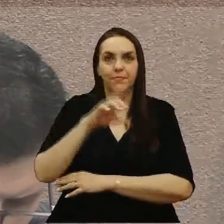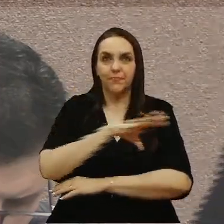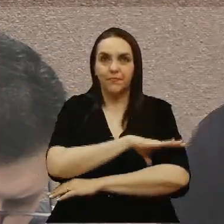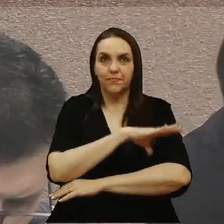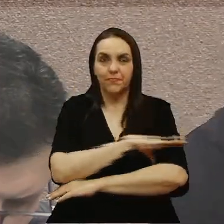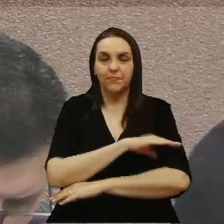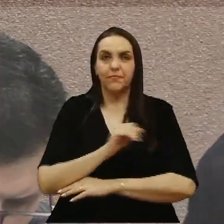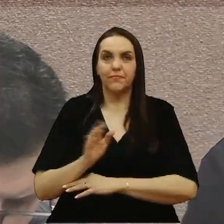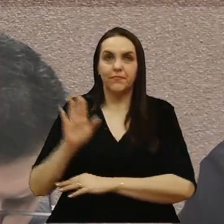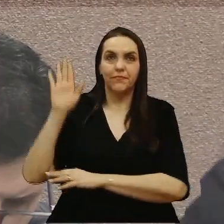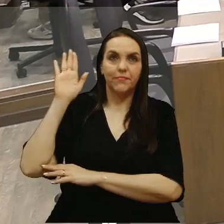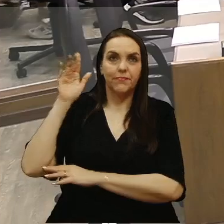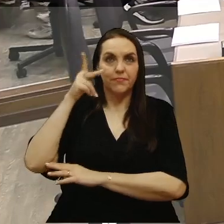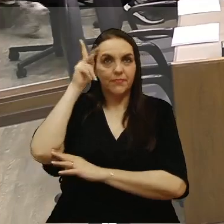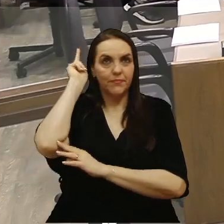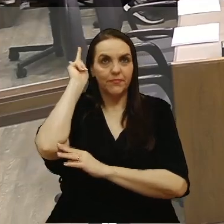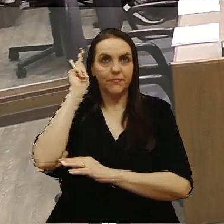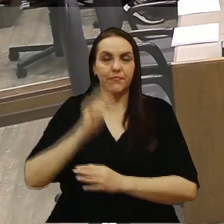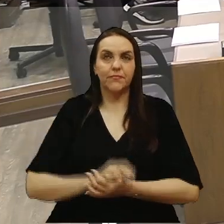palavra, vereador Iago Morandi.